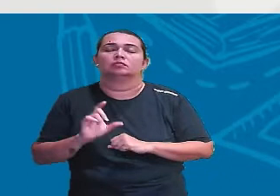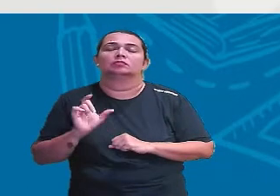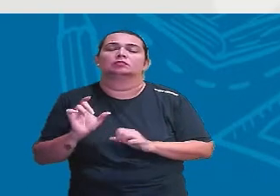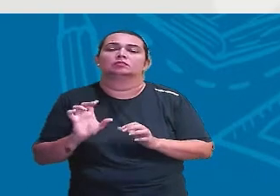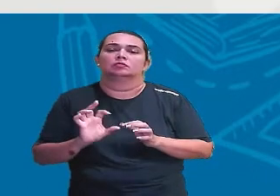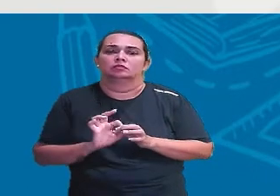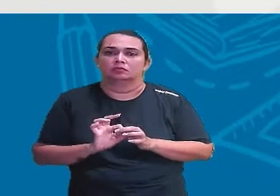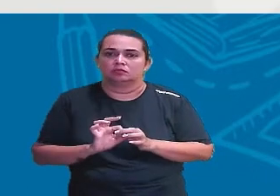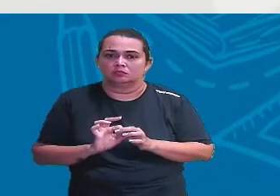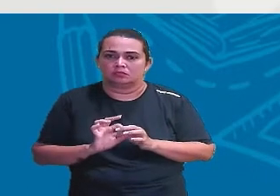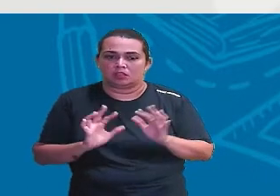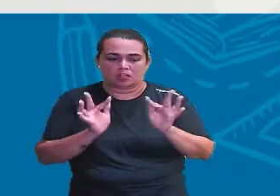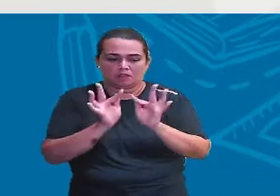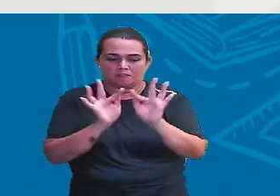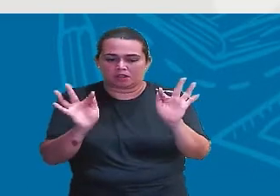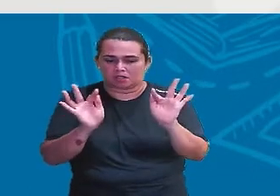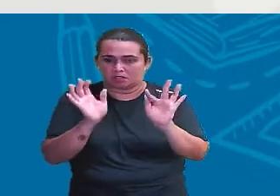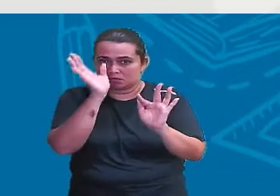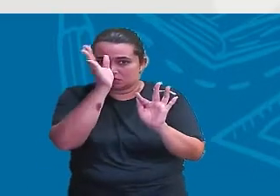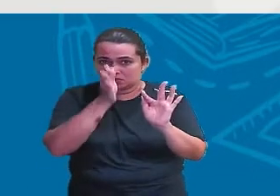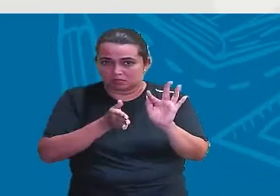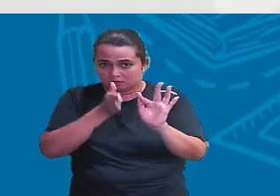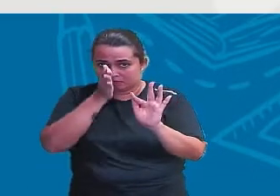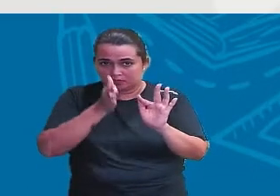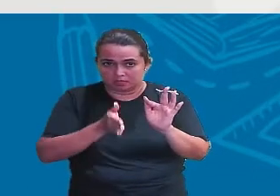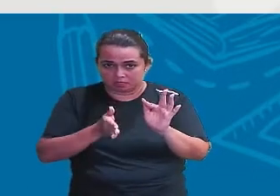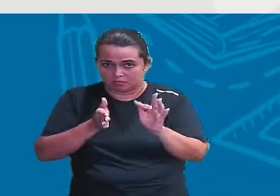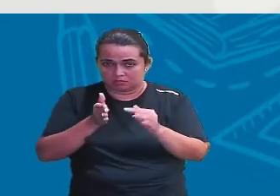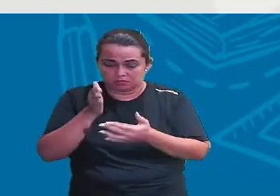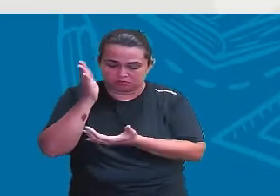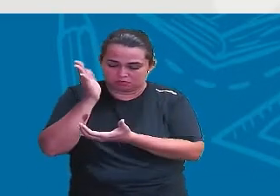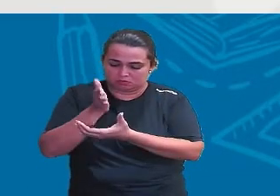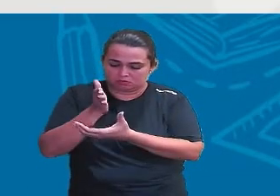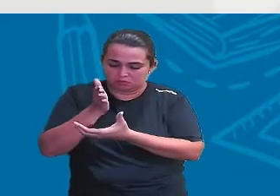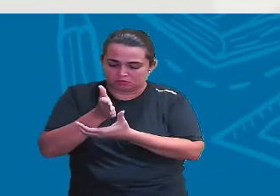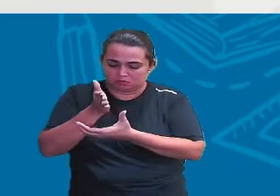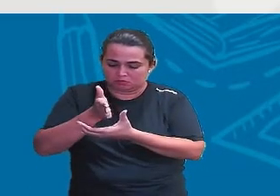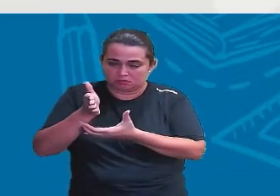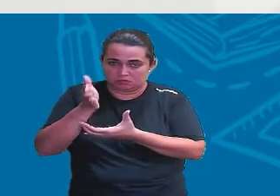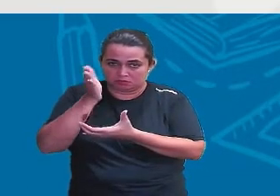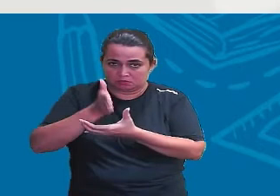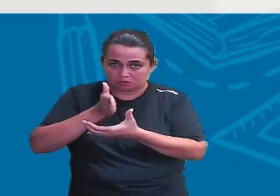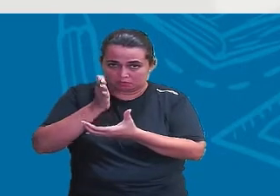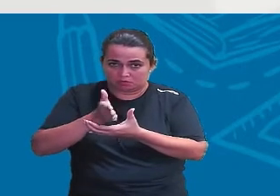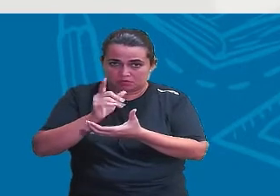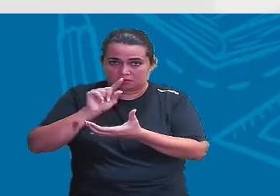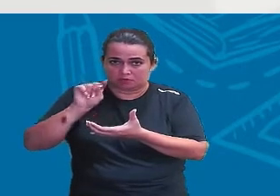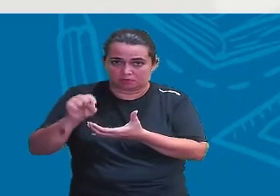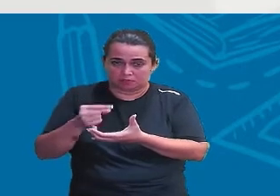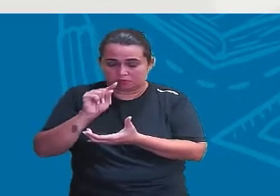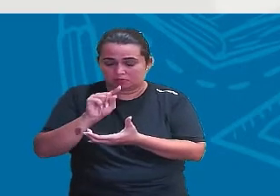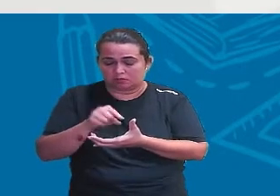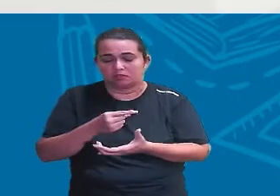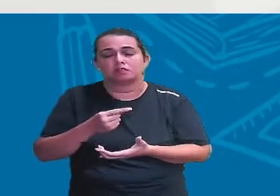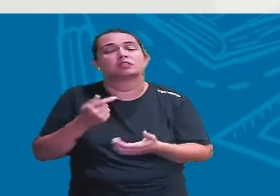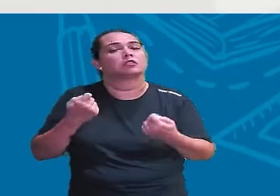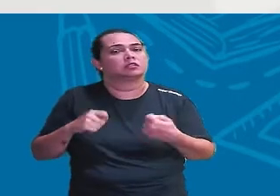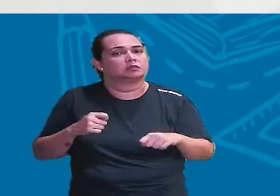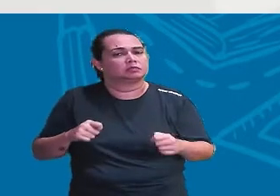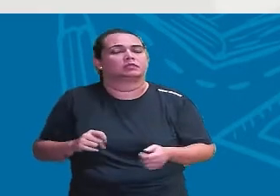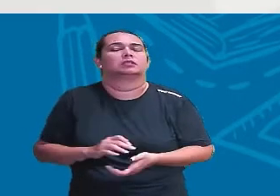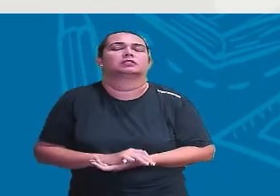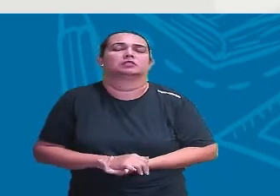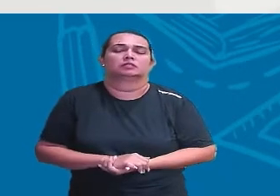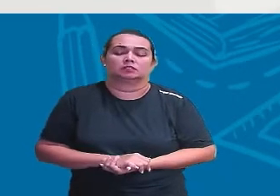uma frase, ele deve ser colocado em vírgula na maioria das vezes. Então, você verá isso aí na maioria das